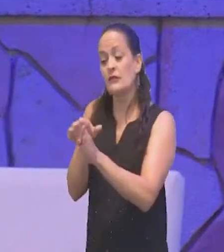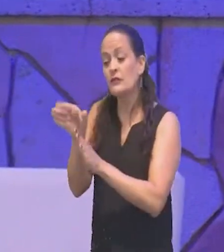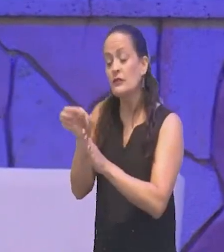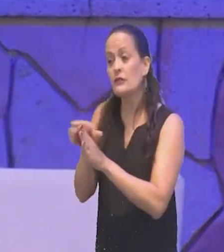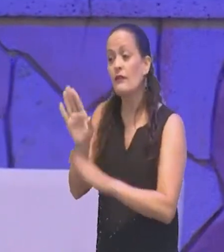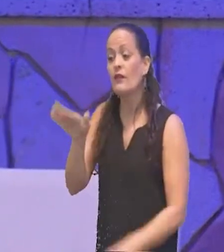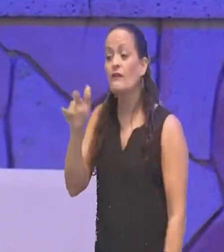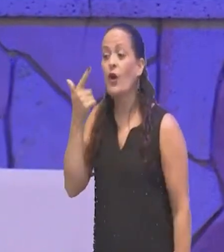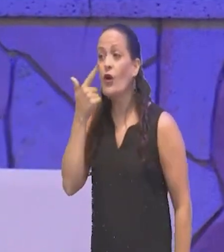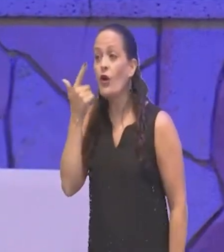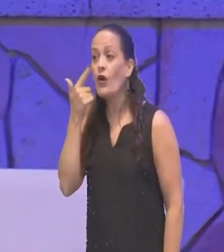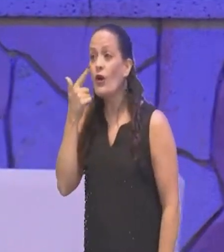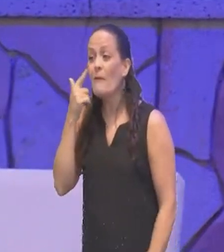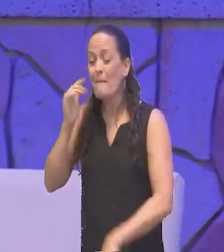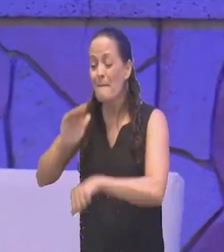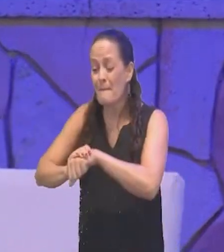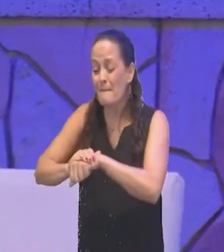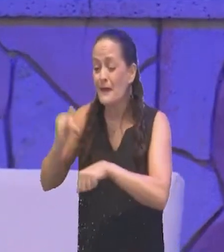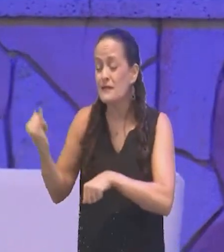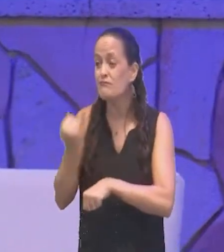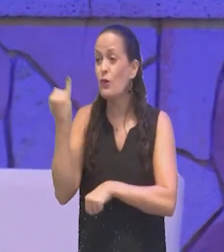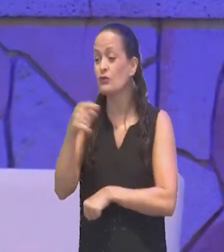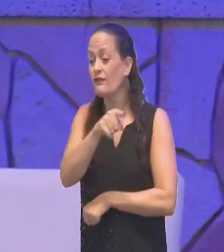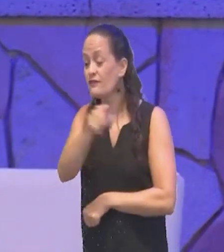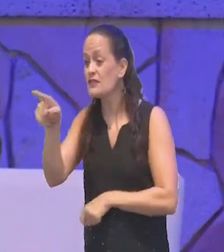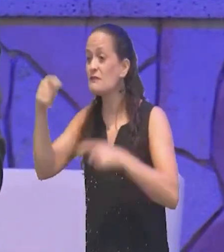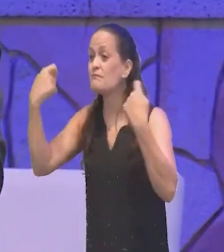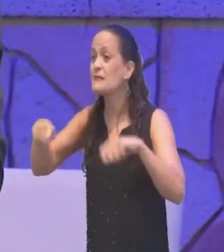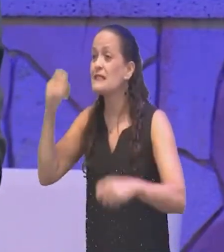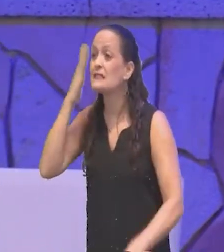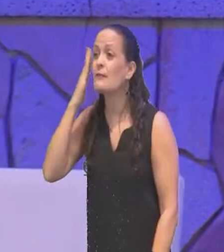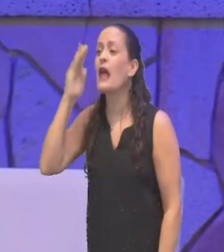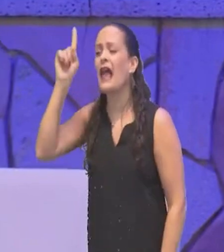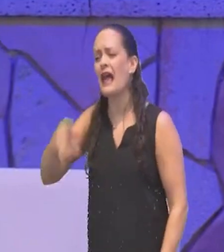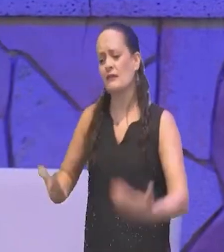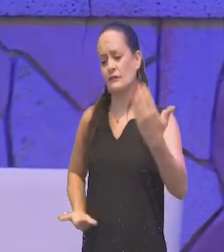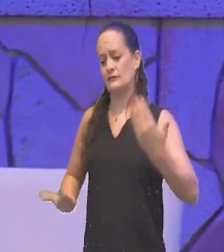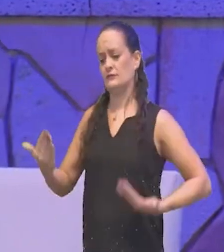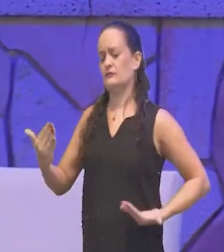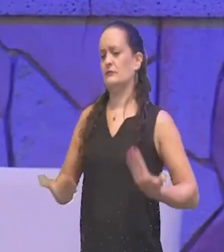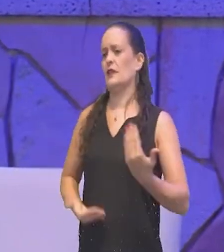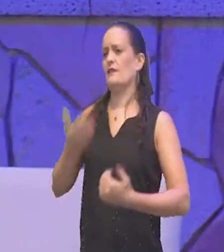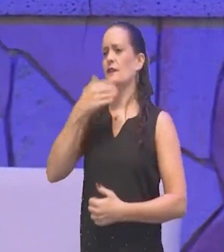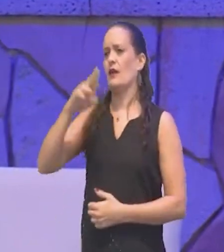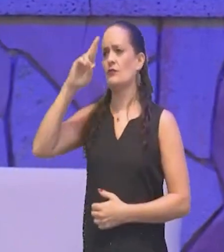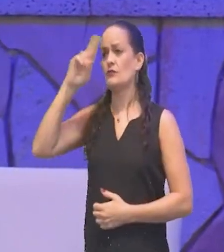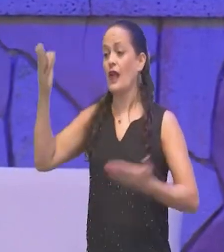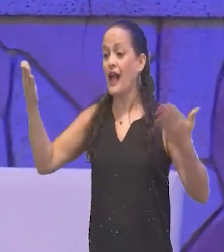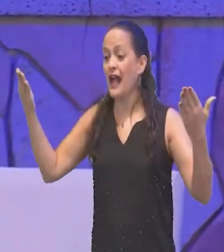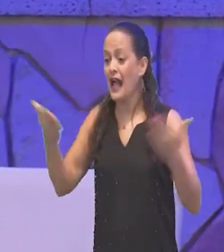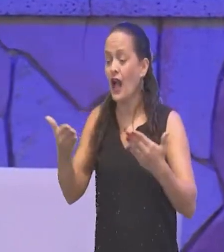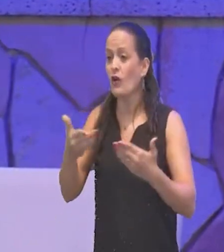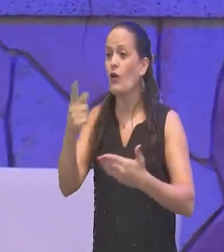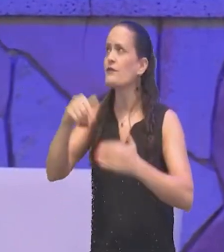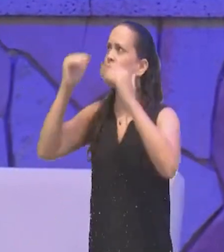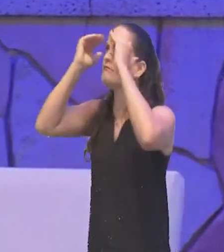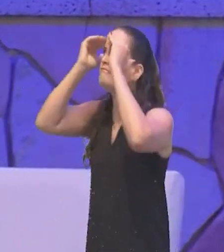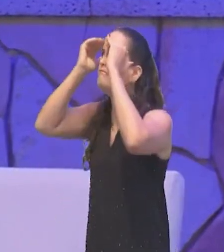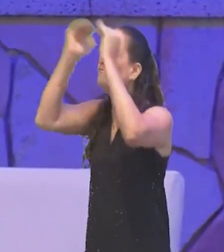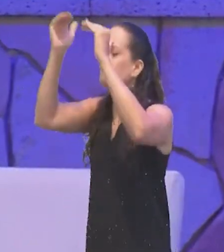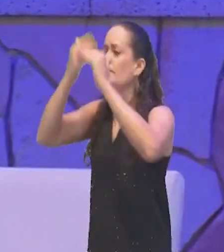mais importante que vocês precisam fazer é servir ao Senhor. Agora, pois, temei ao